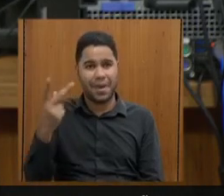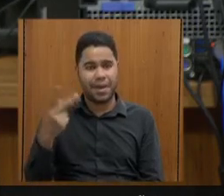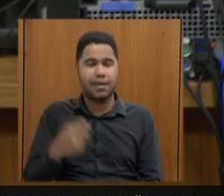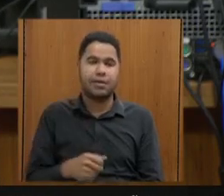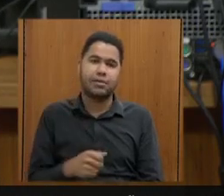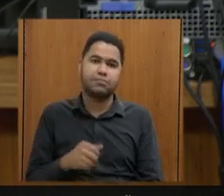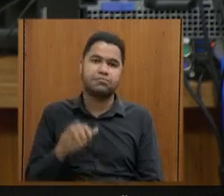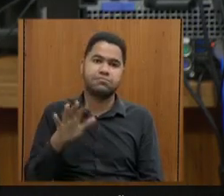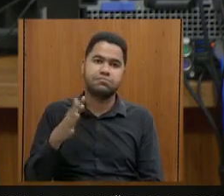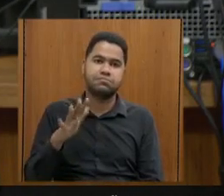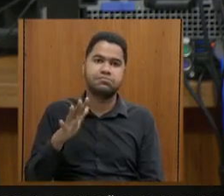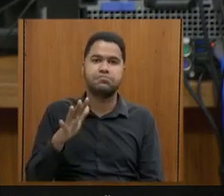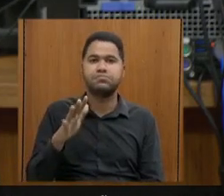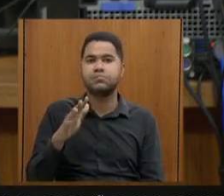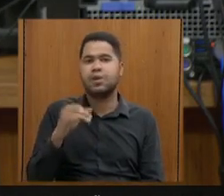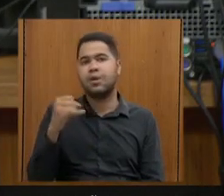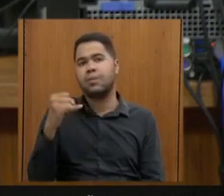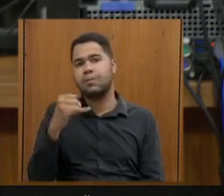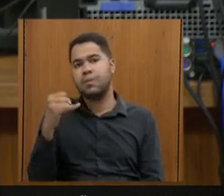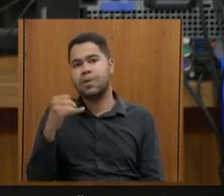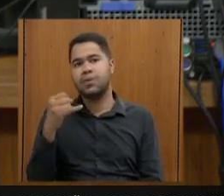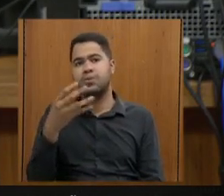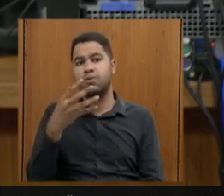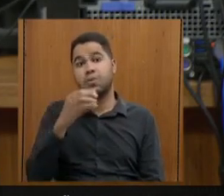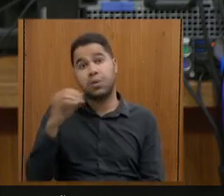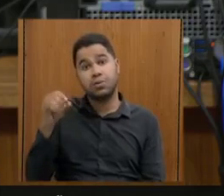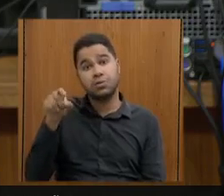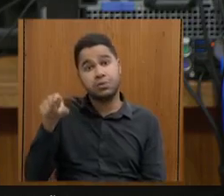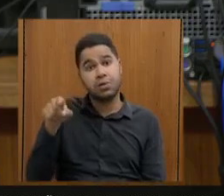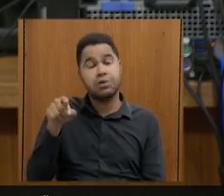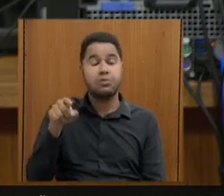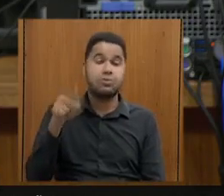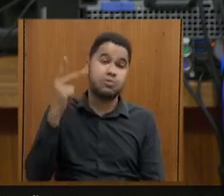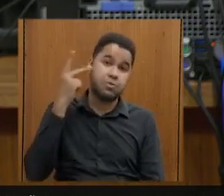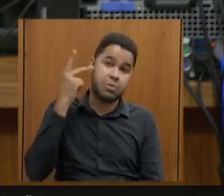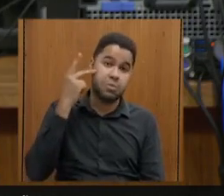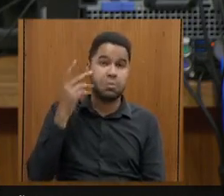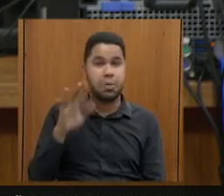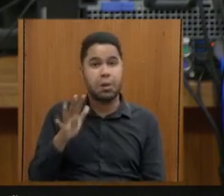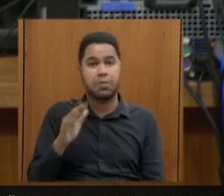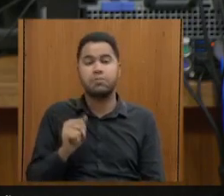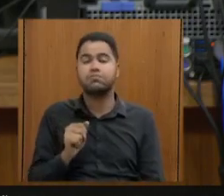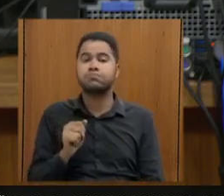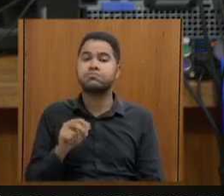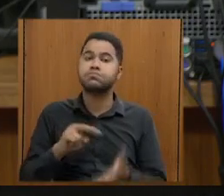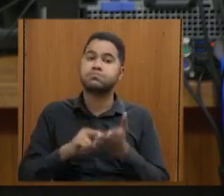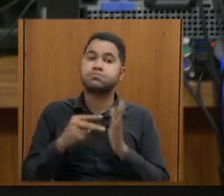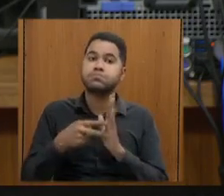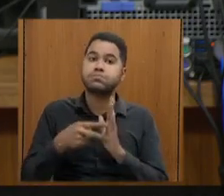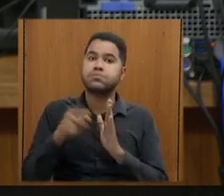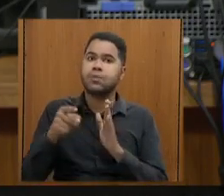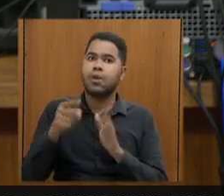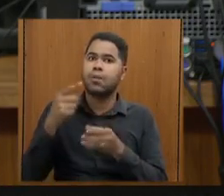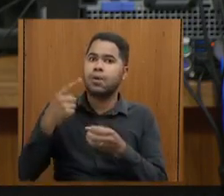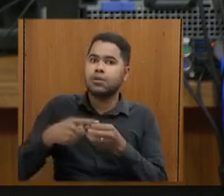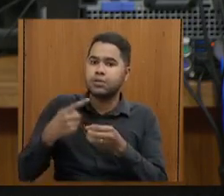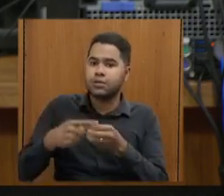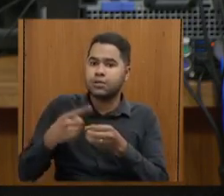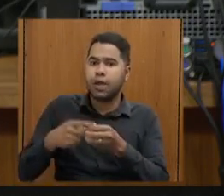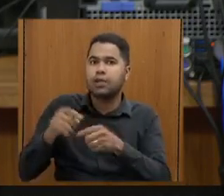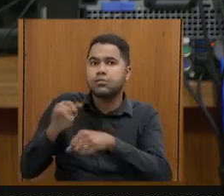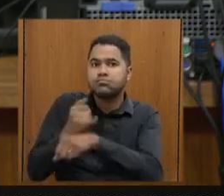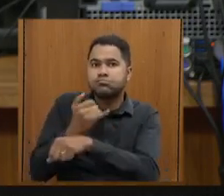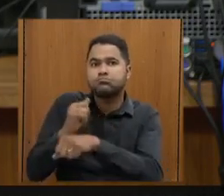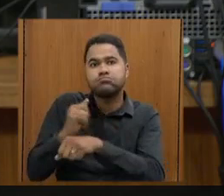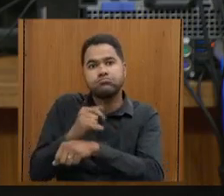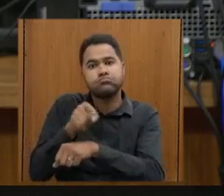retorno em menos de 400 de São Paulo talvez é Ou seja é uma cidade estratégica e é um